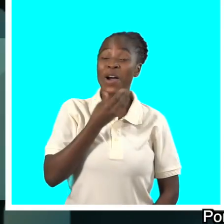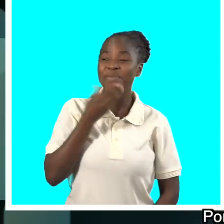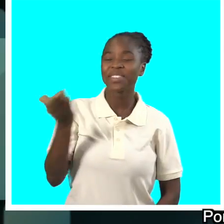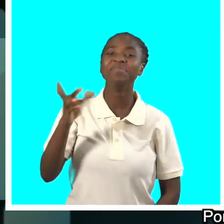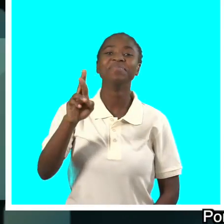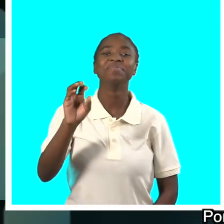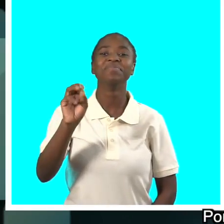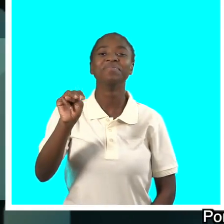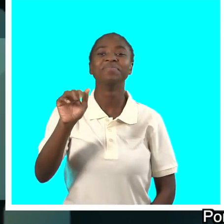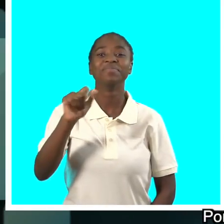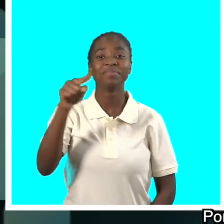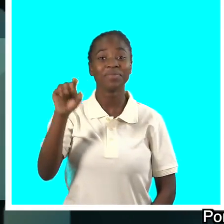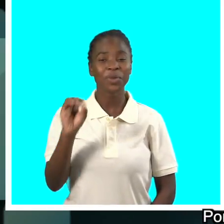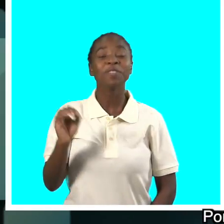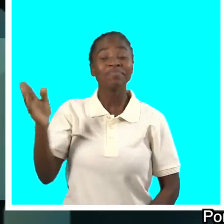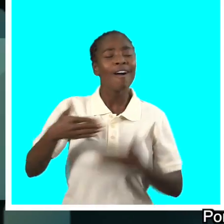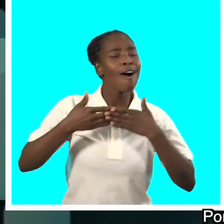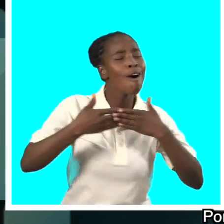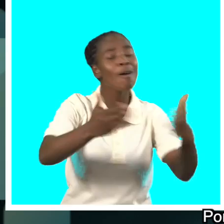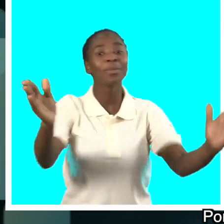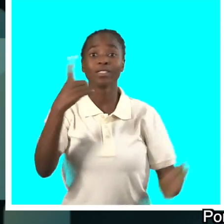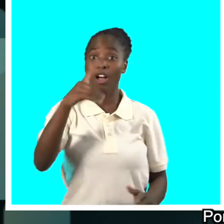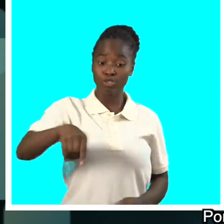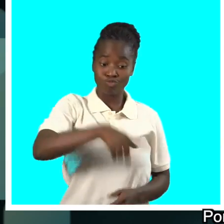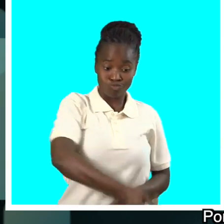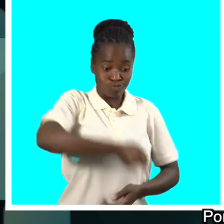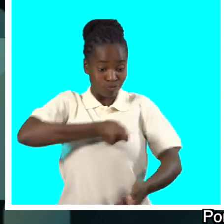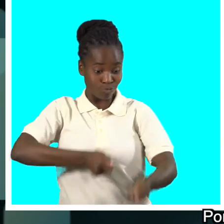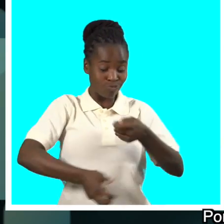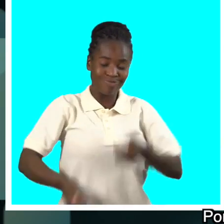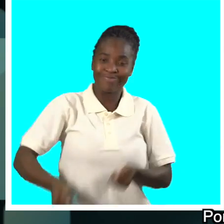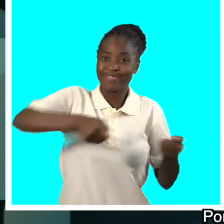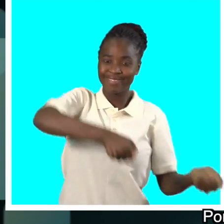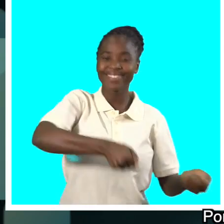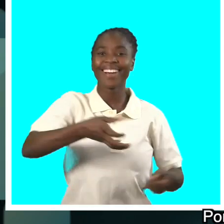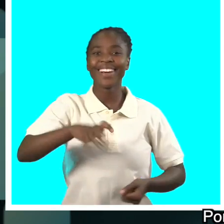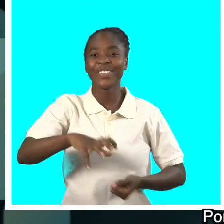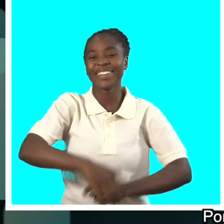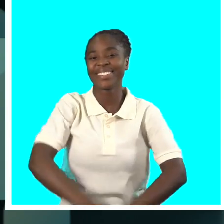Por mês, Romão chega a abrir, em média, 10 poços.